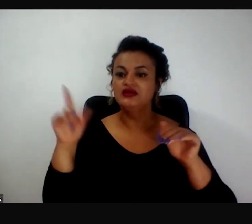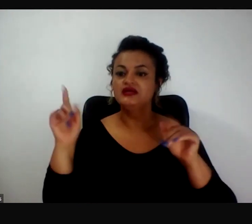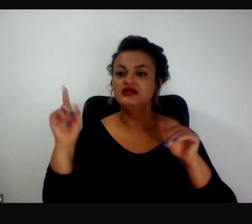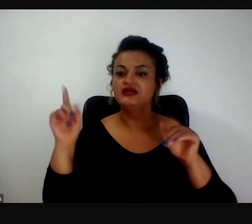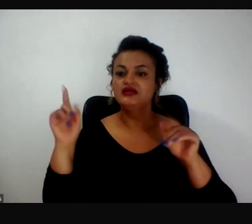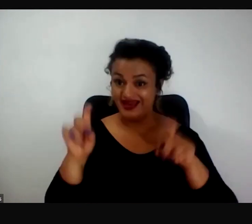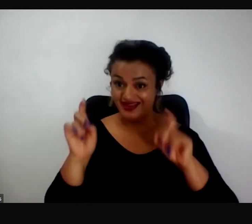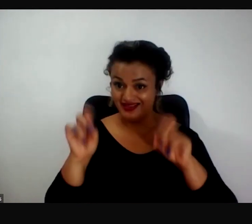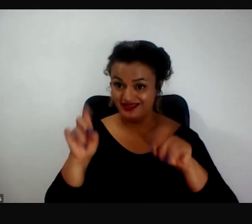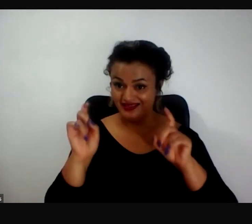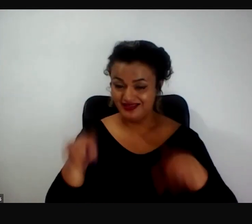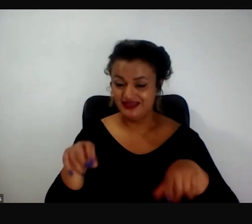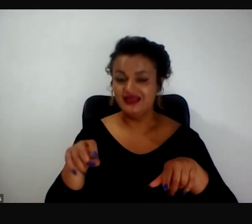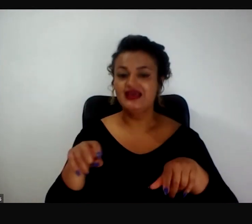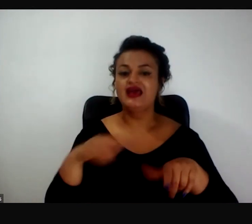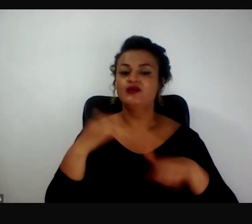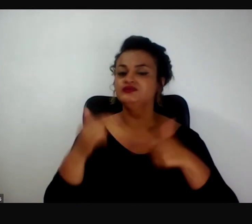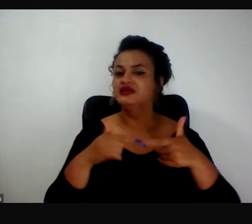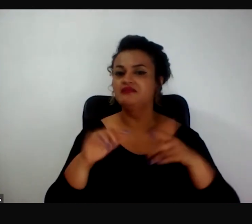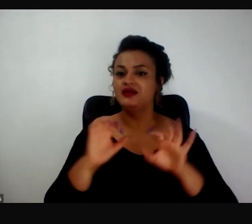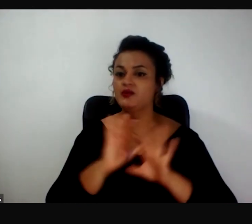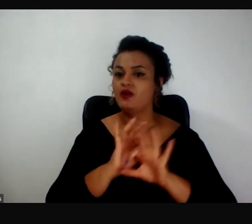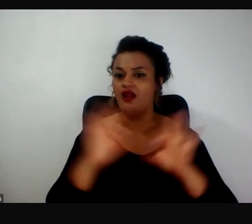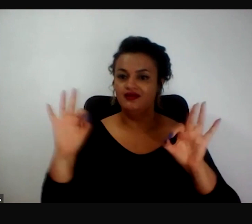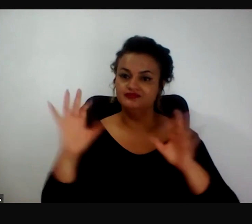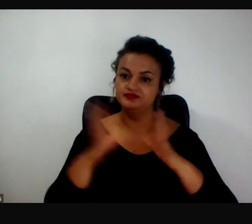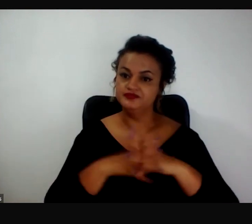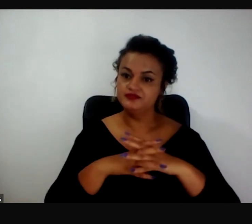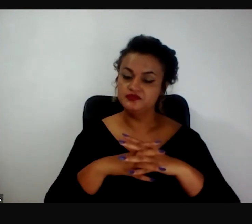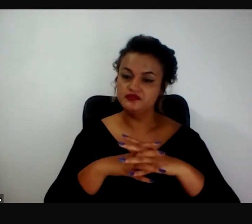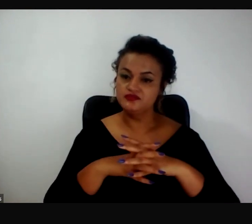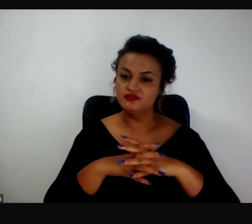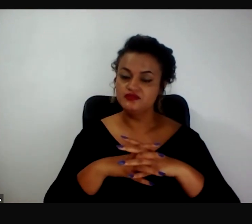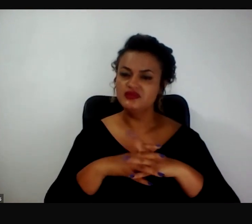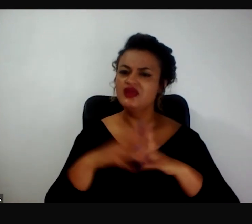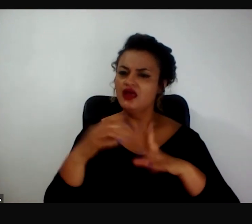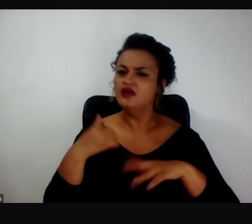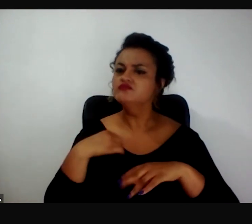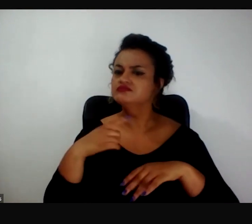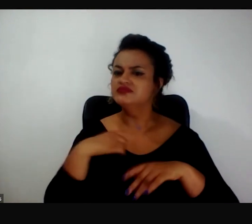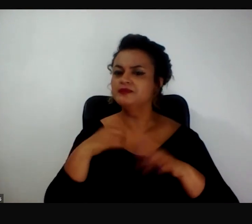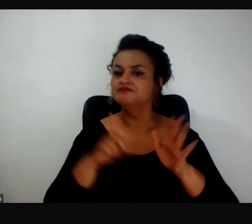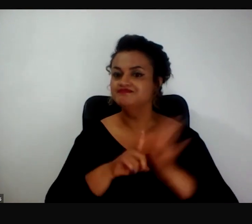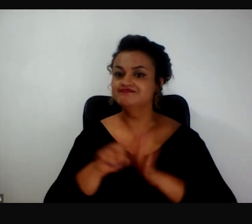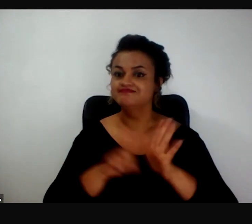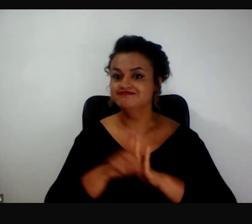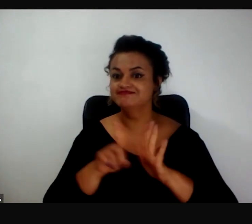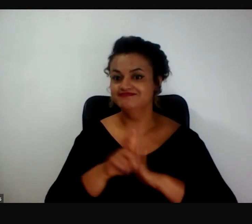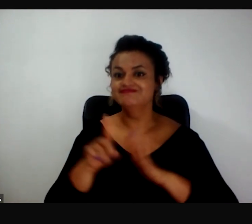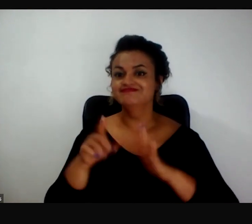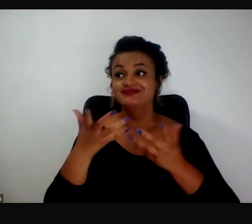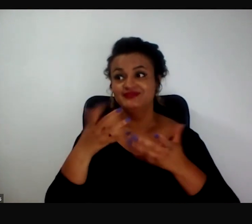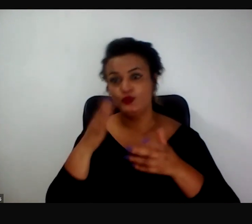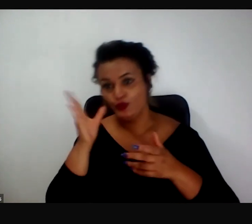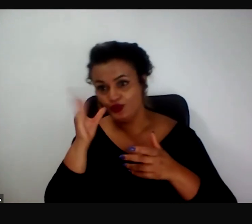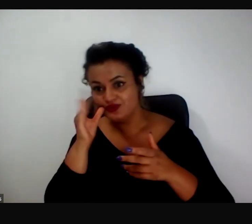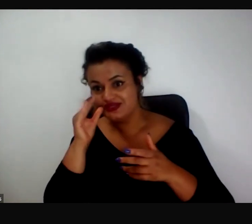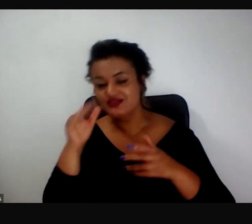uma qualidade nítida e notável. Eu tenho, sim, um punhado de perguntas, mas eu preciso